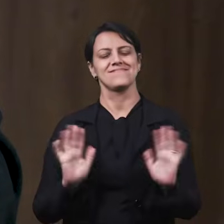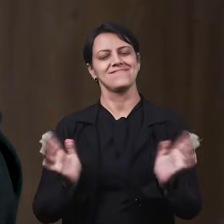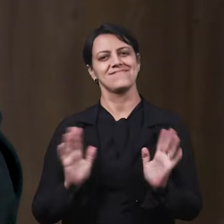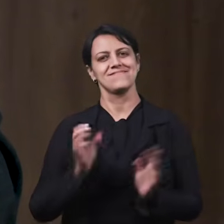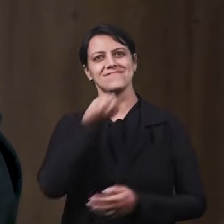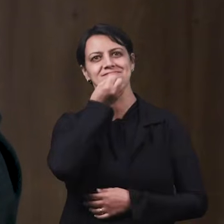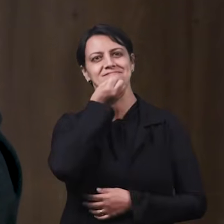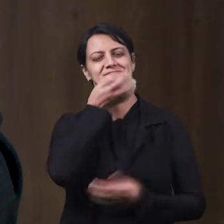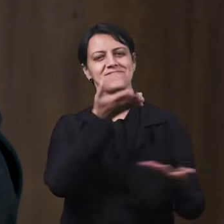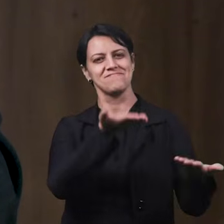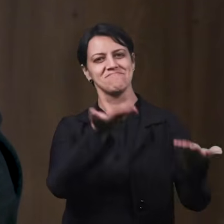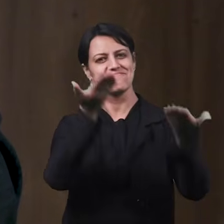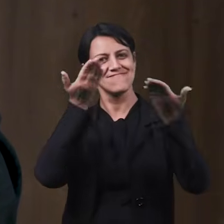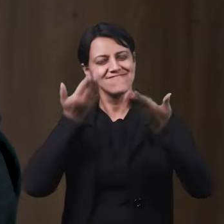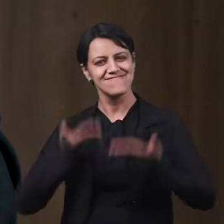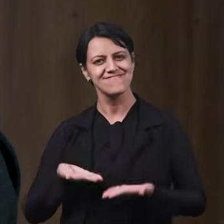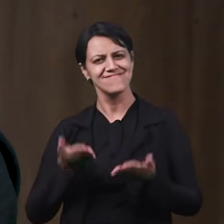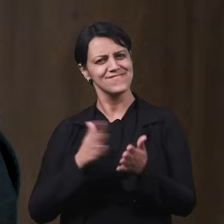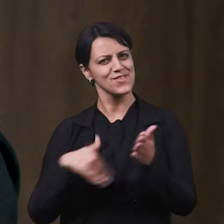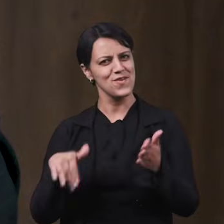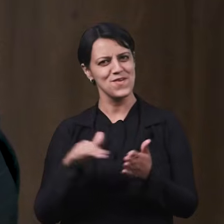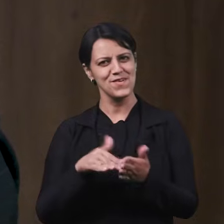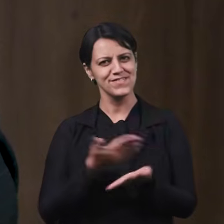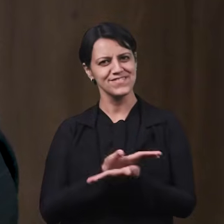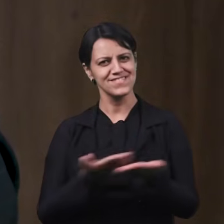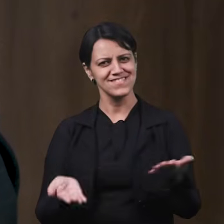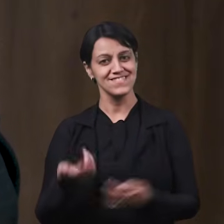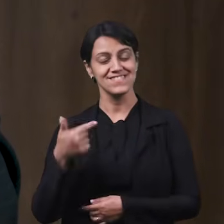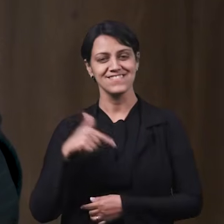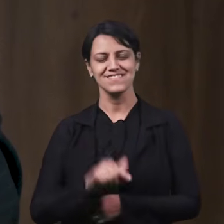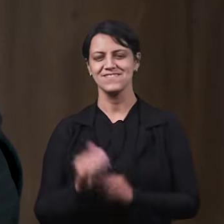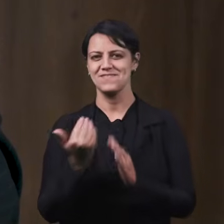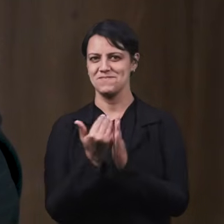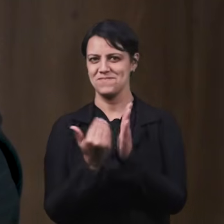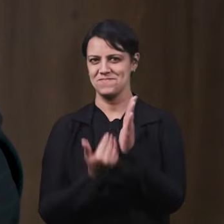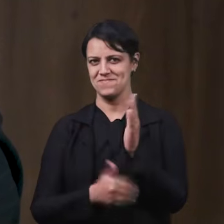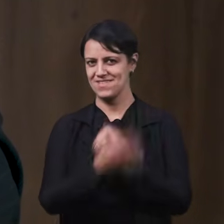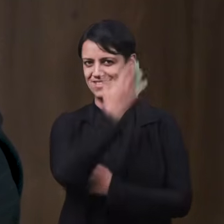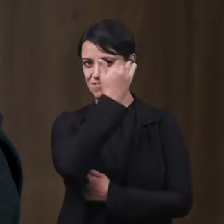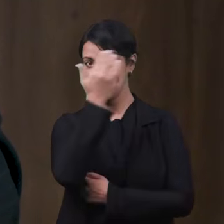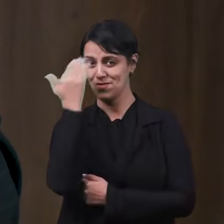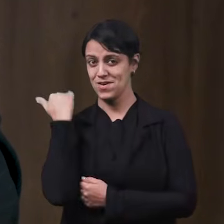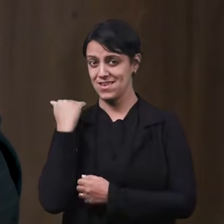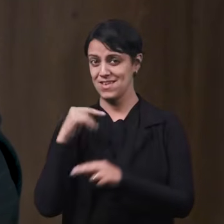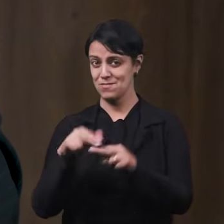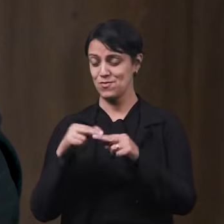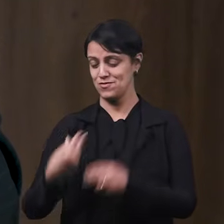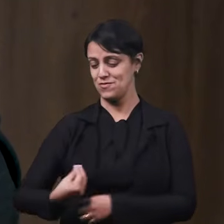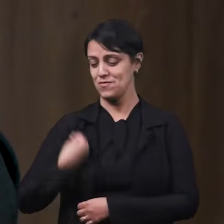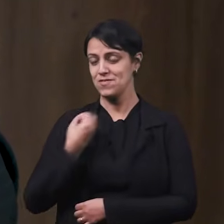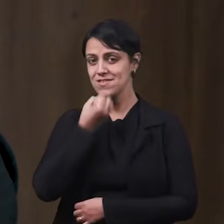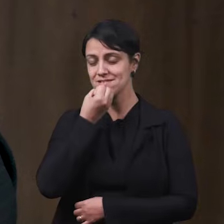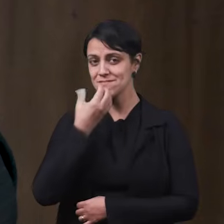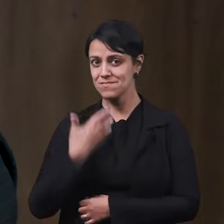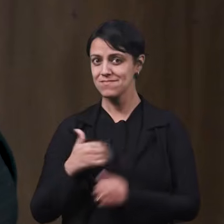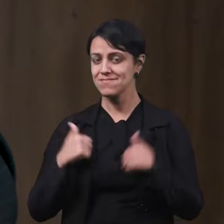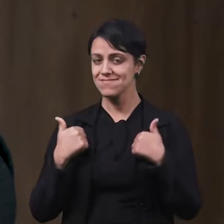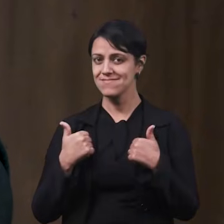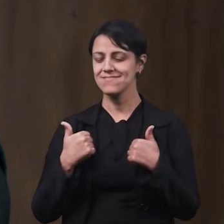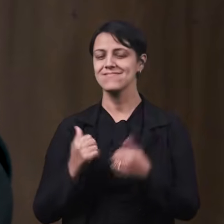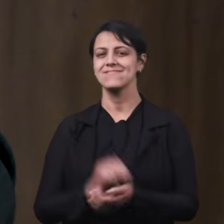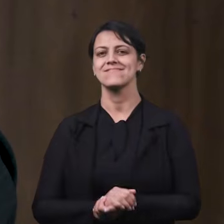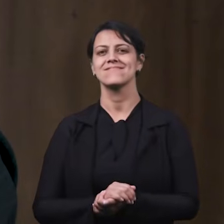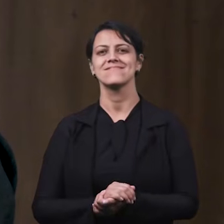Olá, sejam todos bem-vindos mais uma vez ao programa Sabedoria para Viver Bem. Estamos aqui